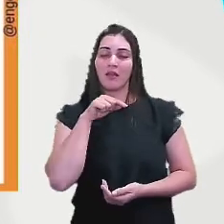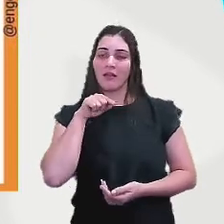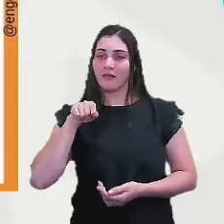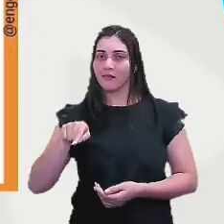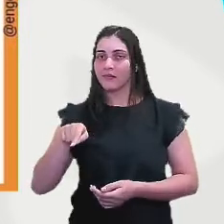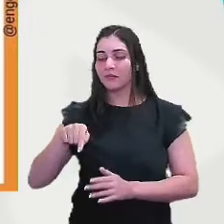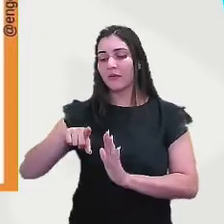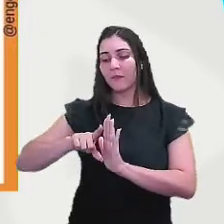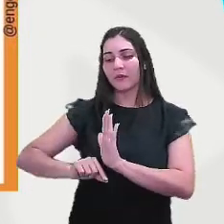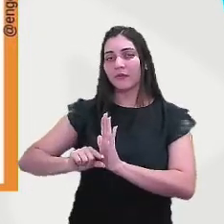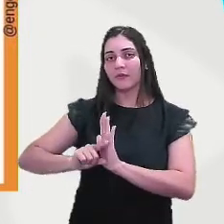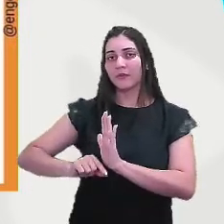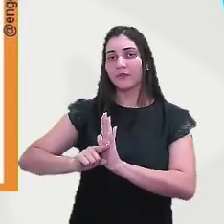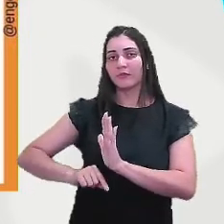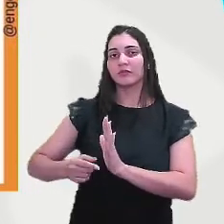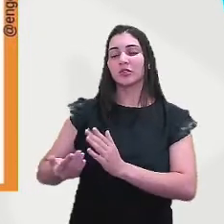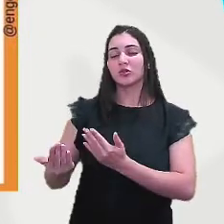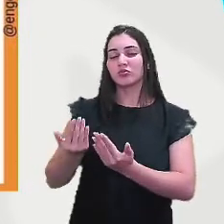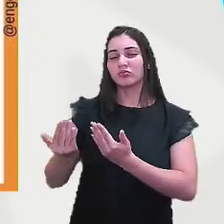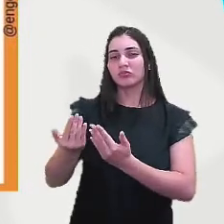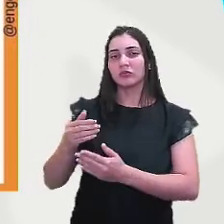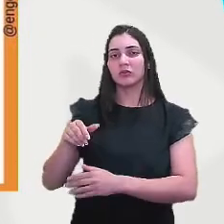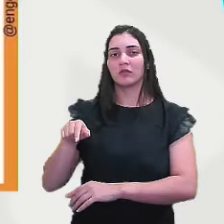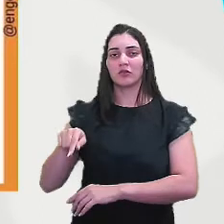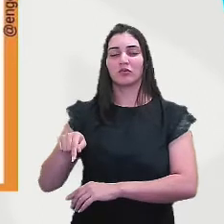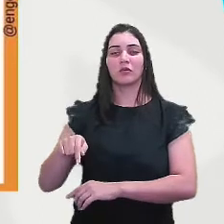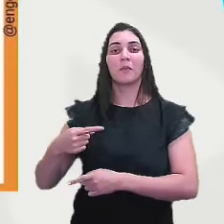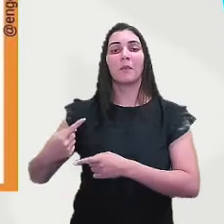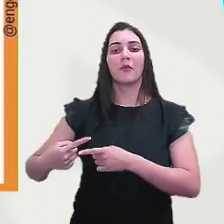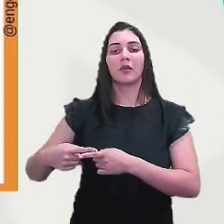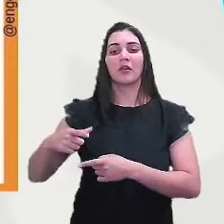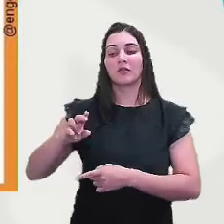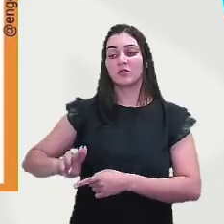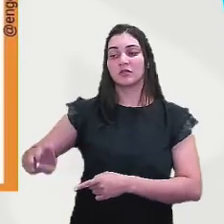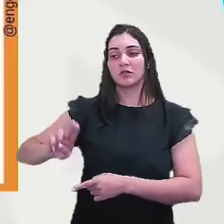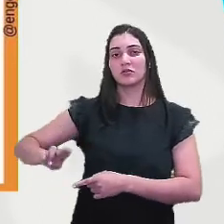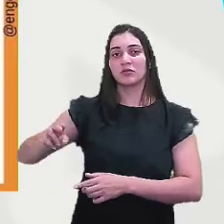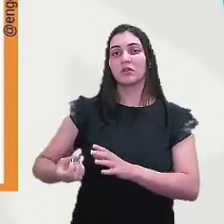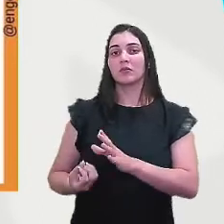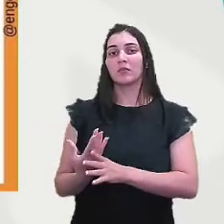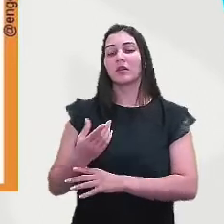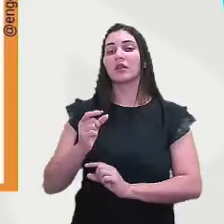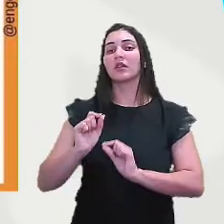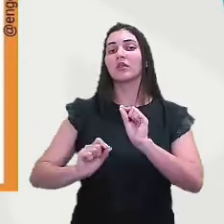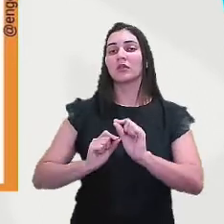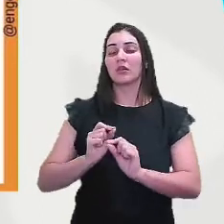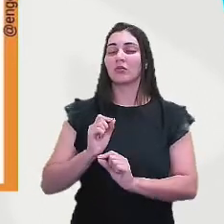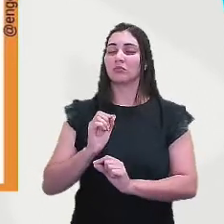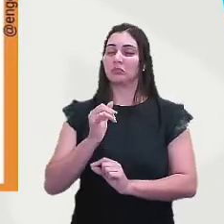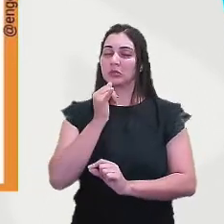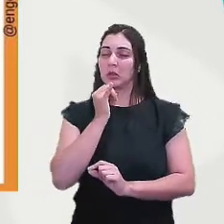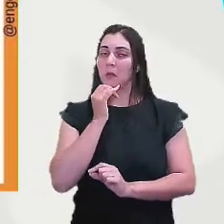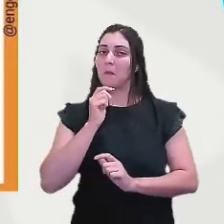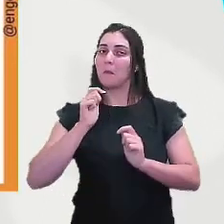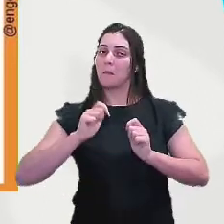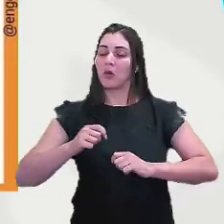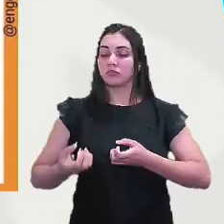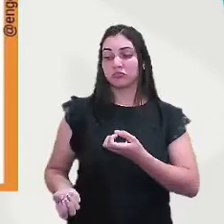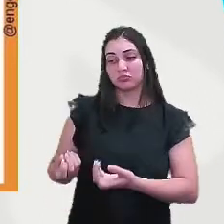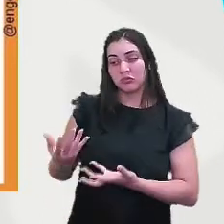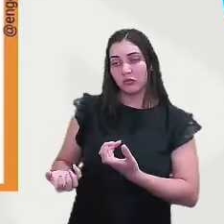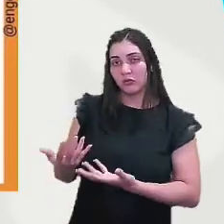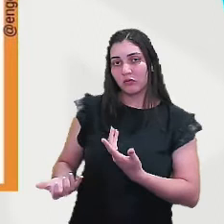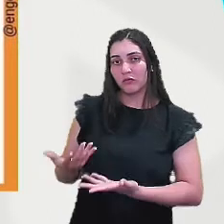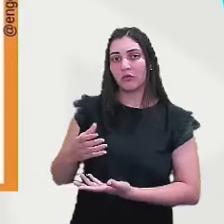minimizado a partir da perspectiva dos aterros sanitários. Por quê? Ele vai ser usado para o quê? Para produzir. Ou vai ser queimado, e aí ele vai se transformar